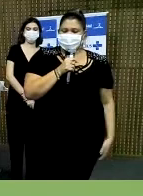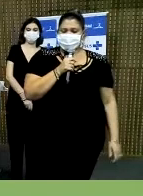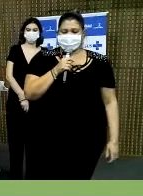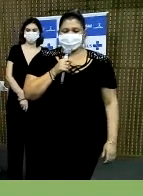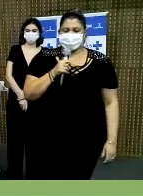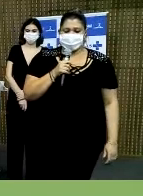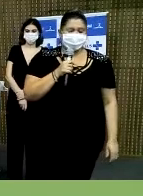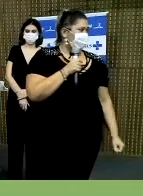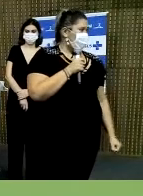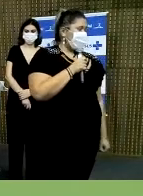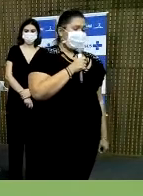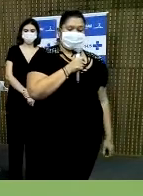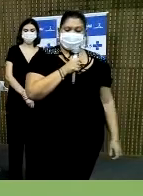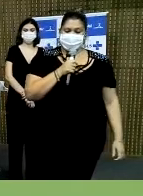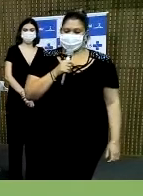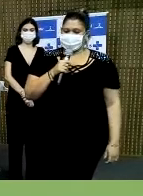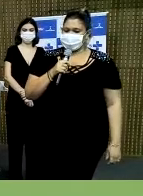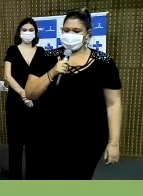nós.